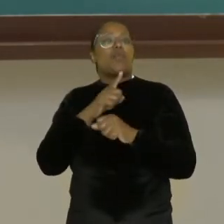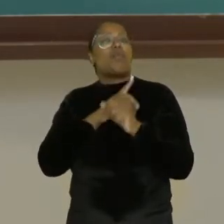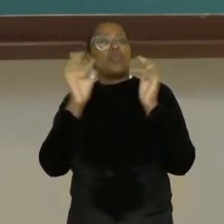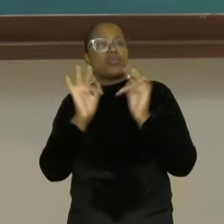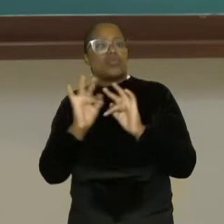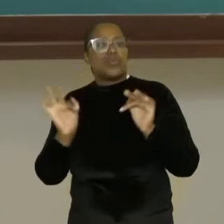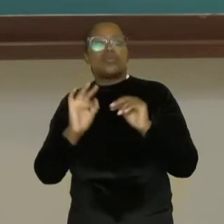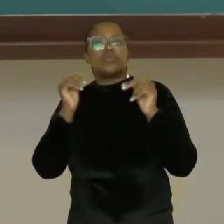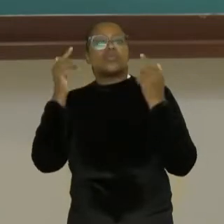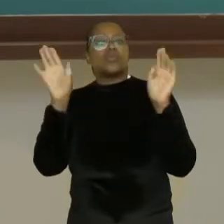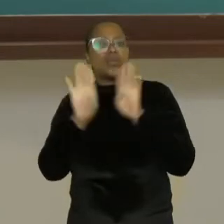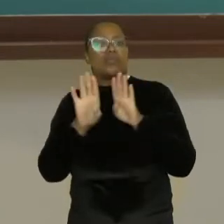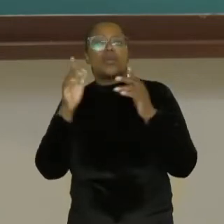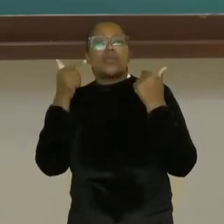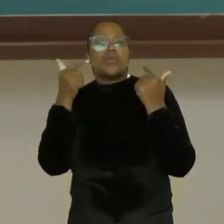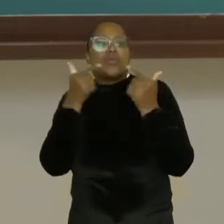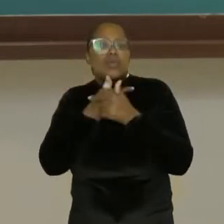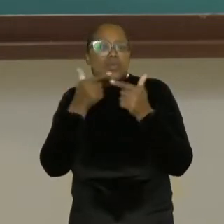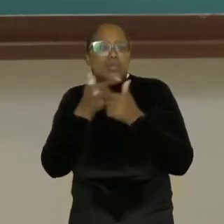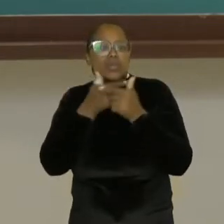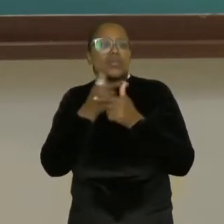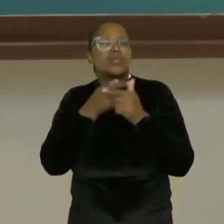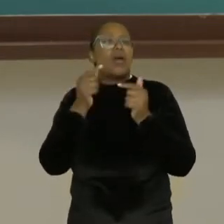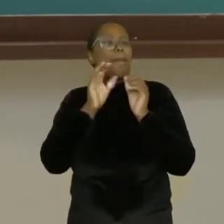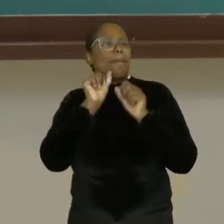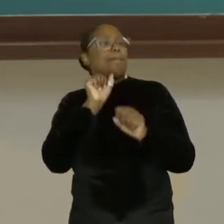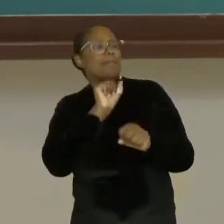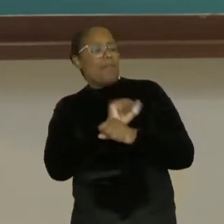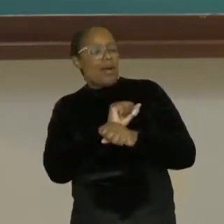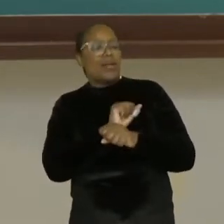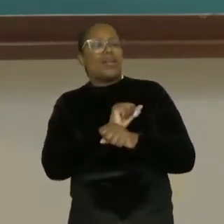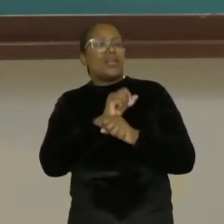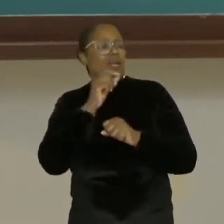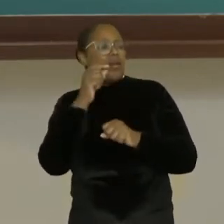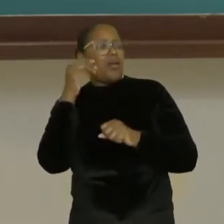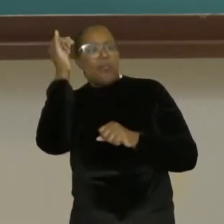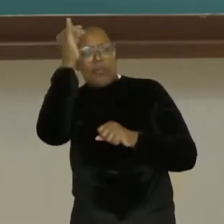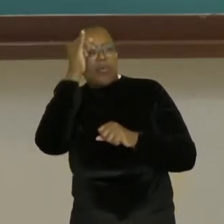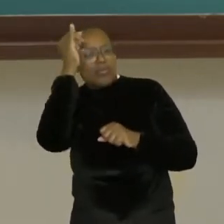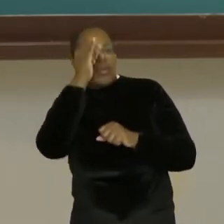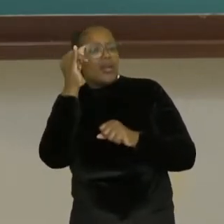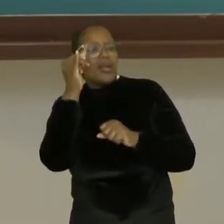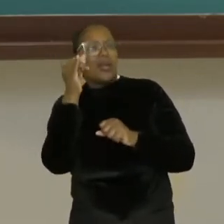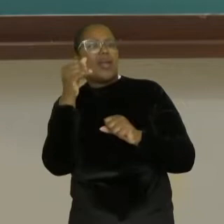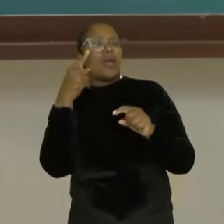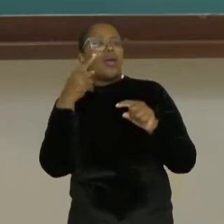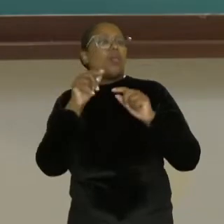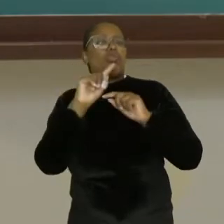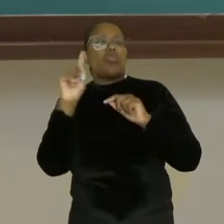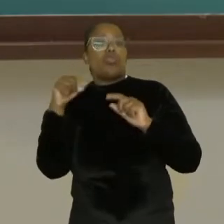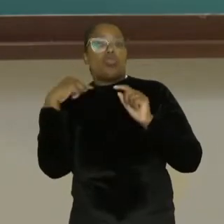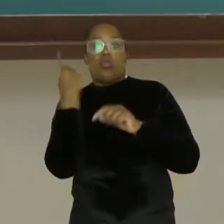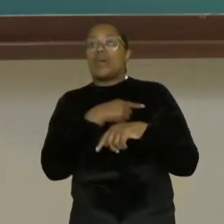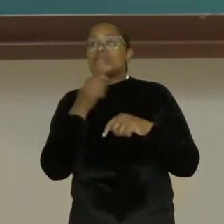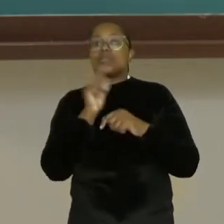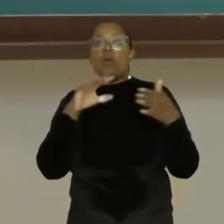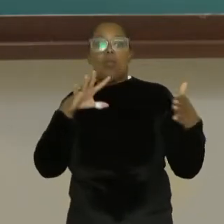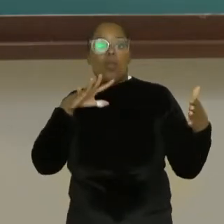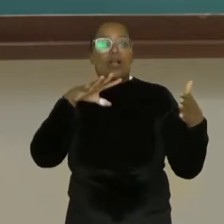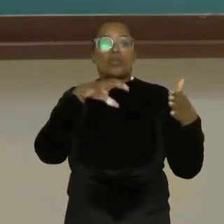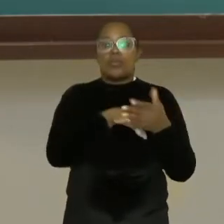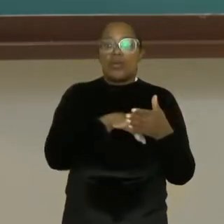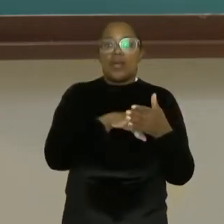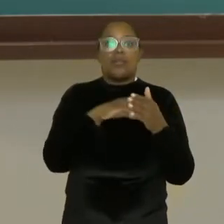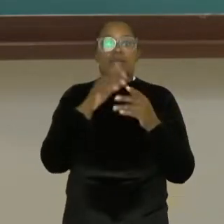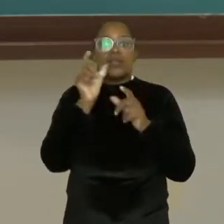riso grosso de buzina. "Deixe de besteira, seu Raimundo. Em Tati-Pirum, nós não atropelamos ninguém." Então,